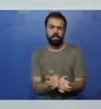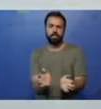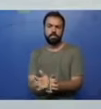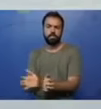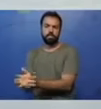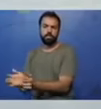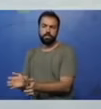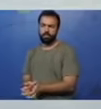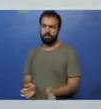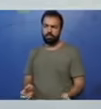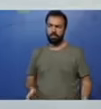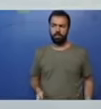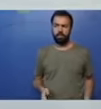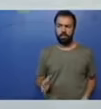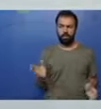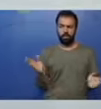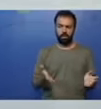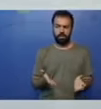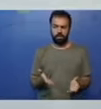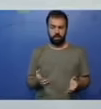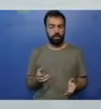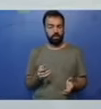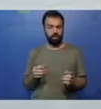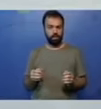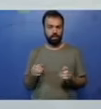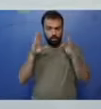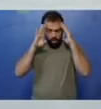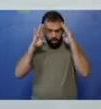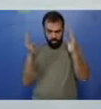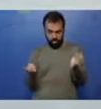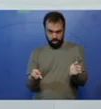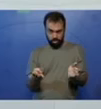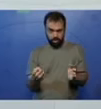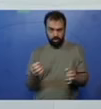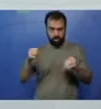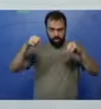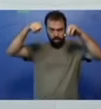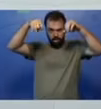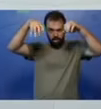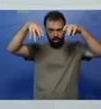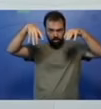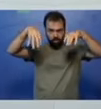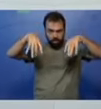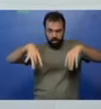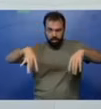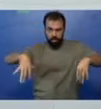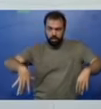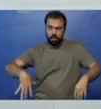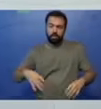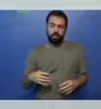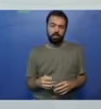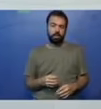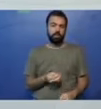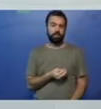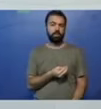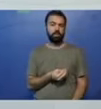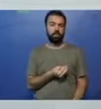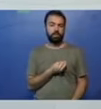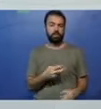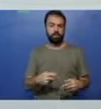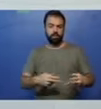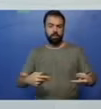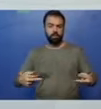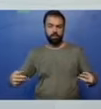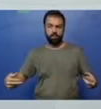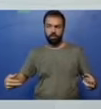aula e especificar no tema de interesse nosso, que é a classificação biológica, a classificação dos seres vivos. Ao invés